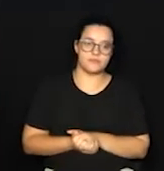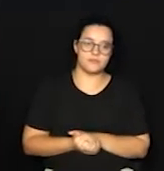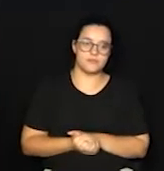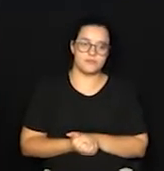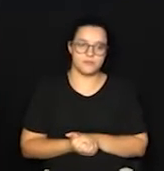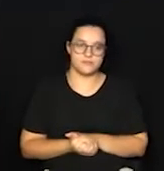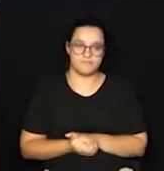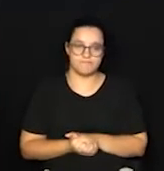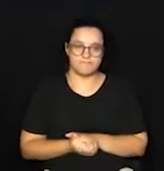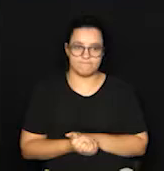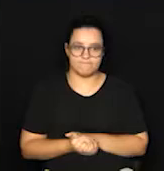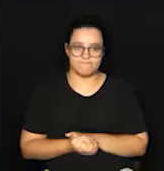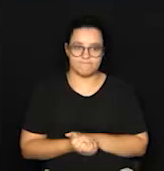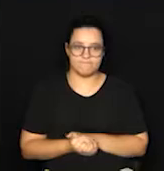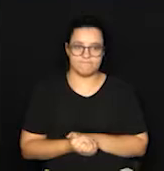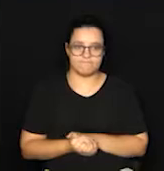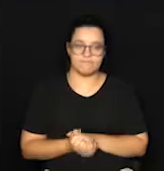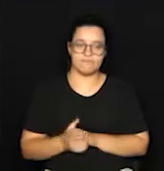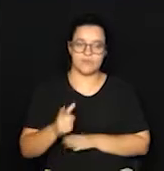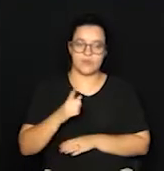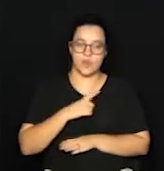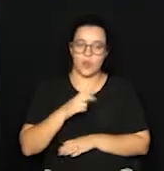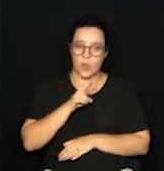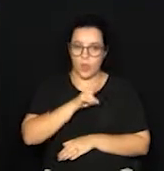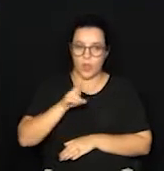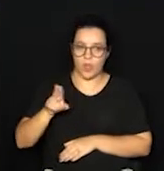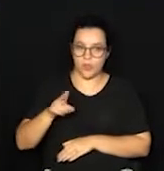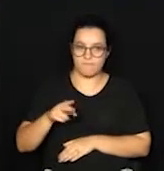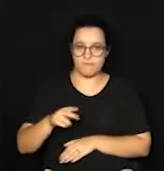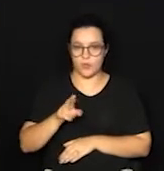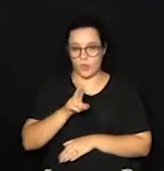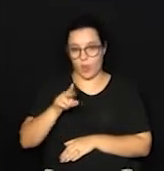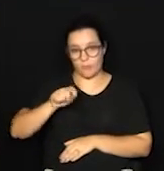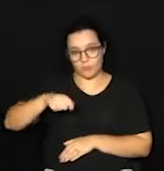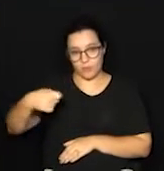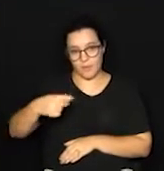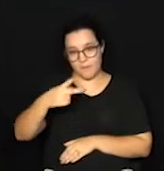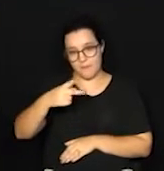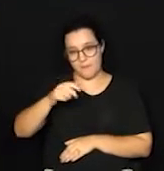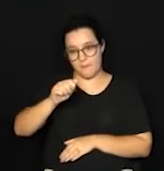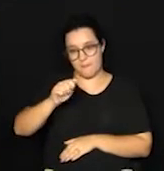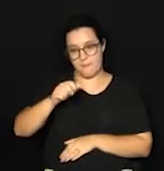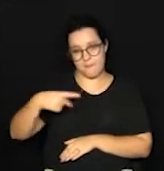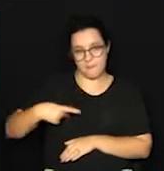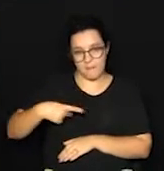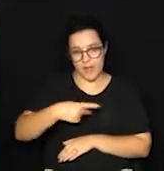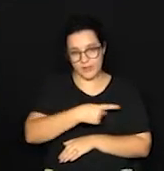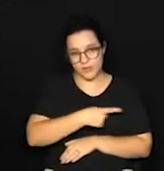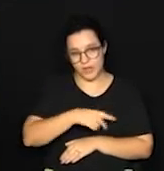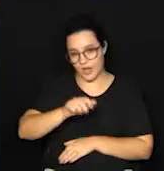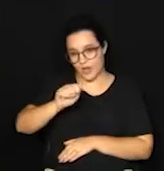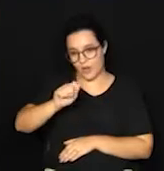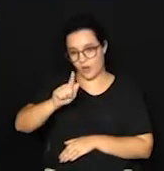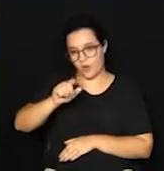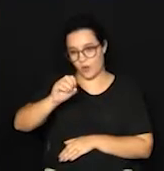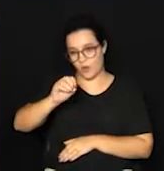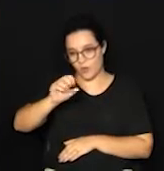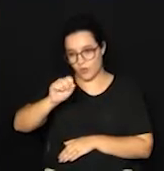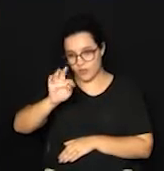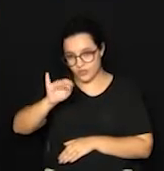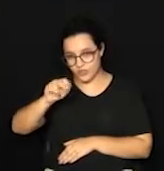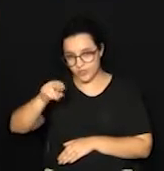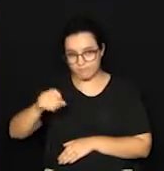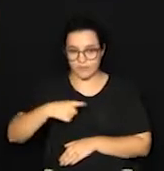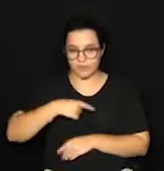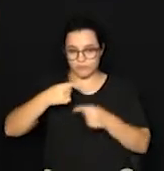atendimento Anchieta Metropolitana, que vai chamar Pastor Agostinho Godinho de Souza, foi entregue nesta terça-feira e a